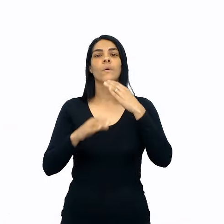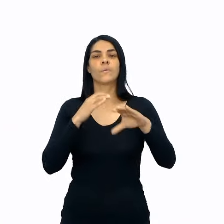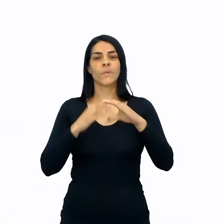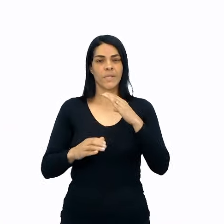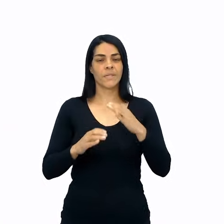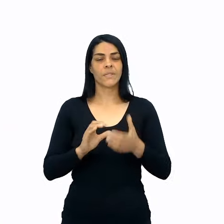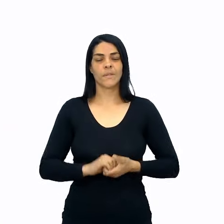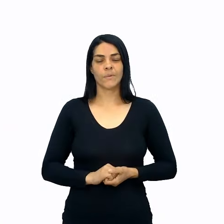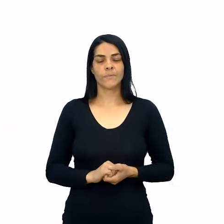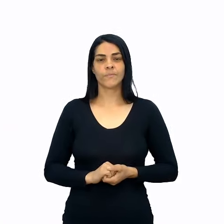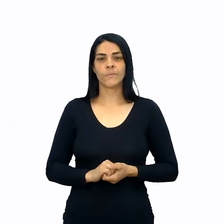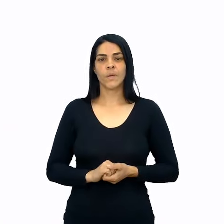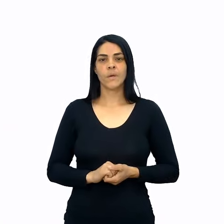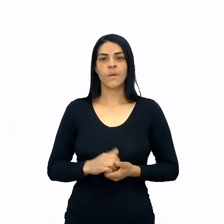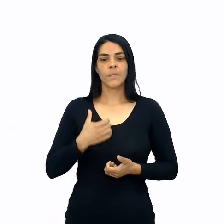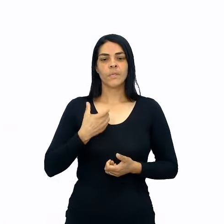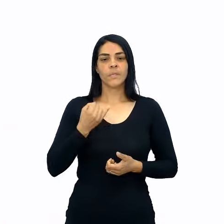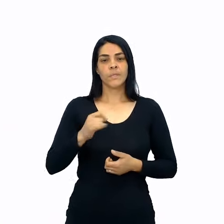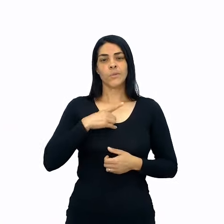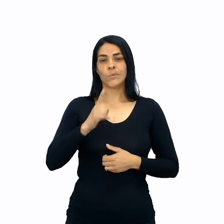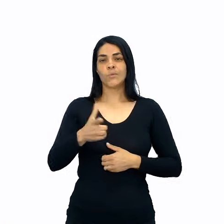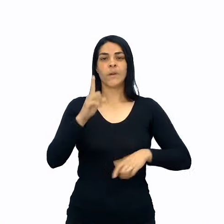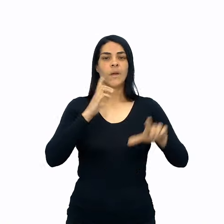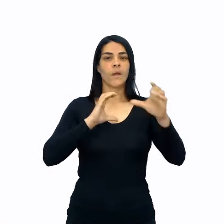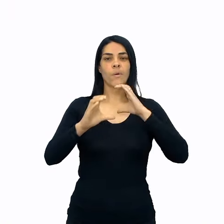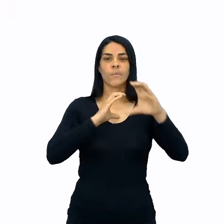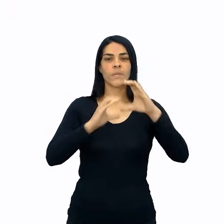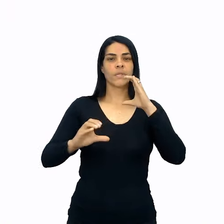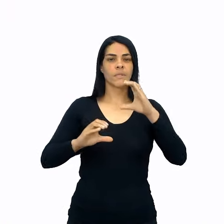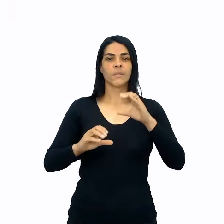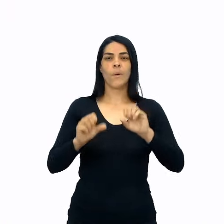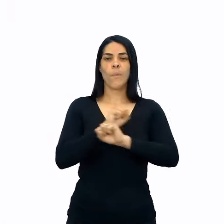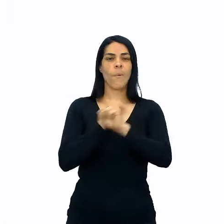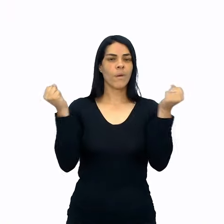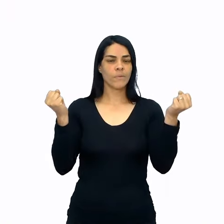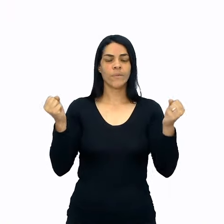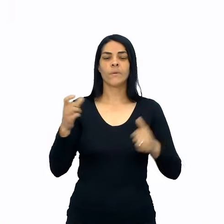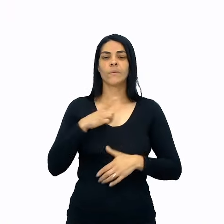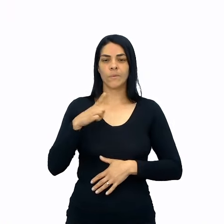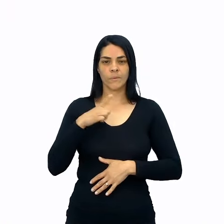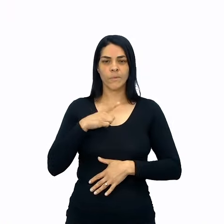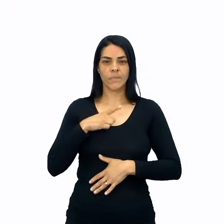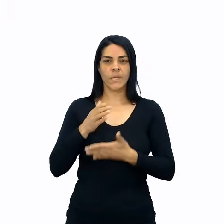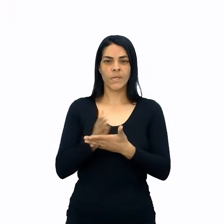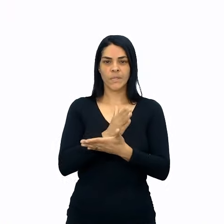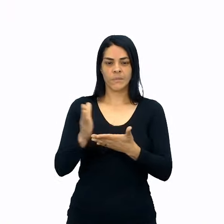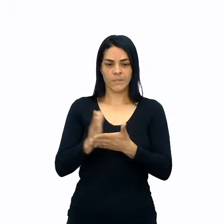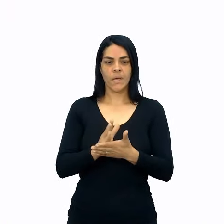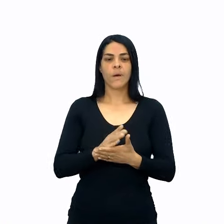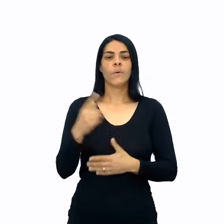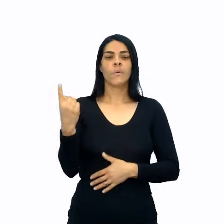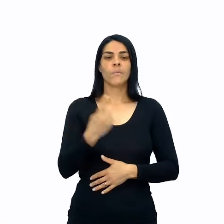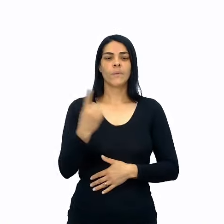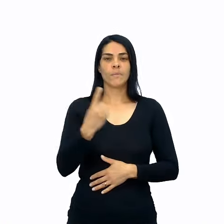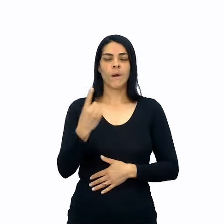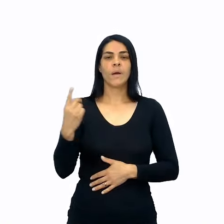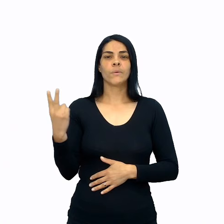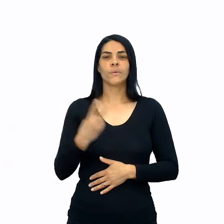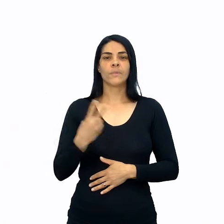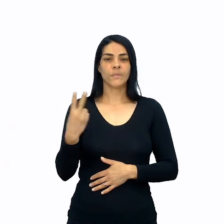fica impossível. Nós temos, então, a divisão entre os primários e os secundários, sendo os